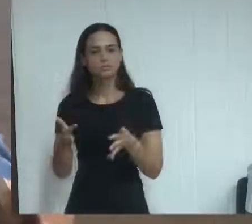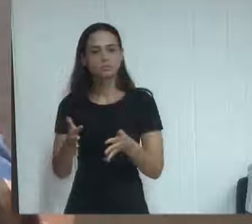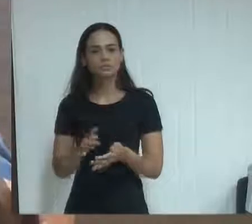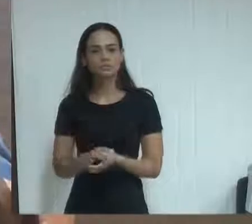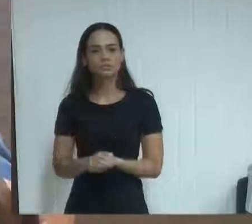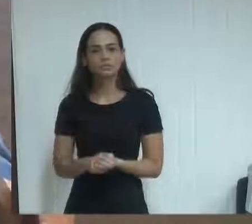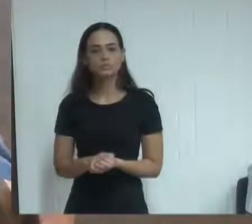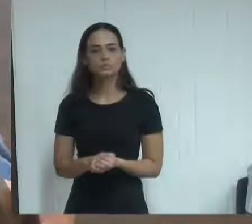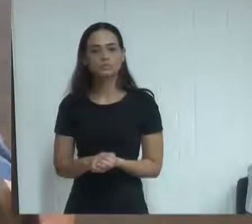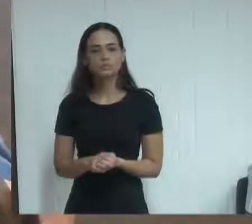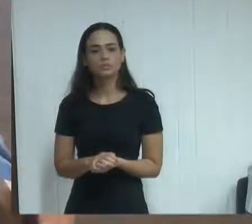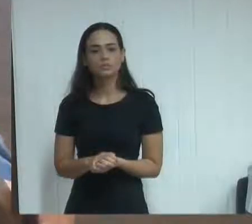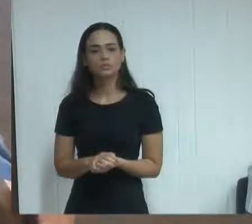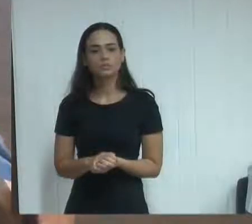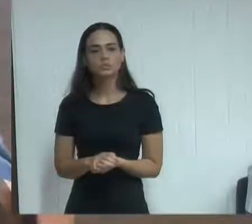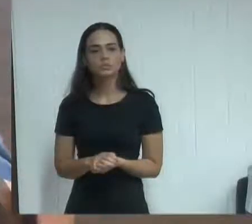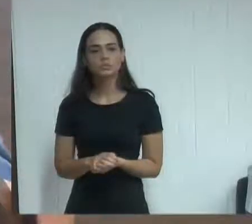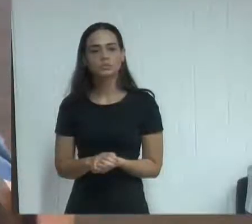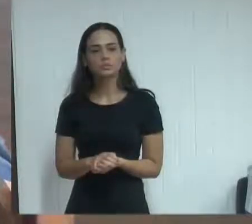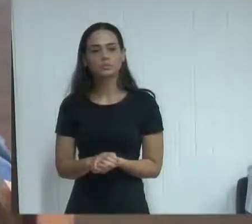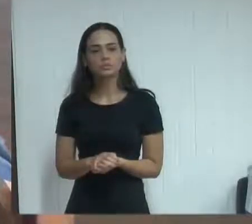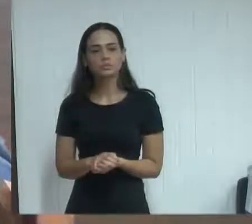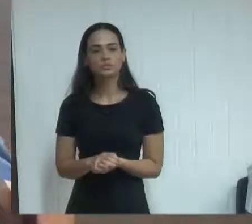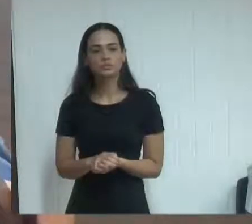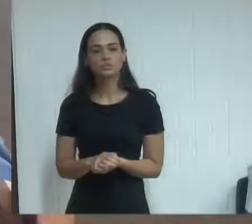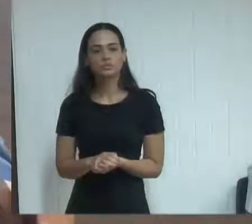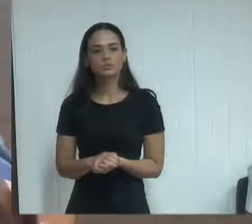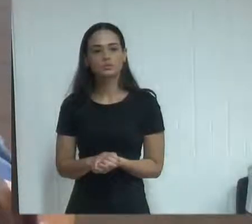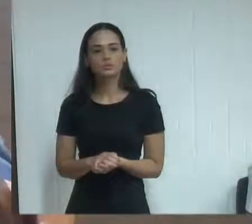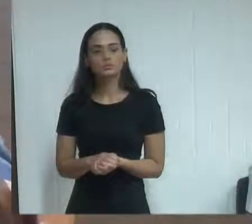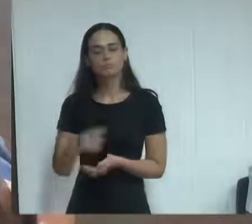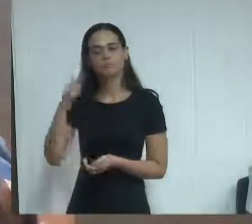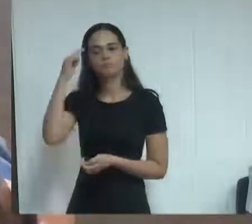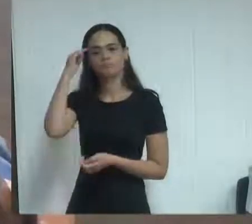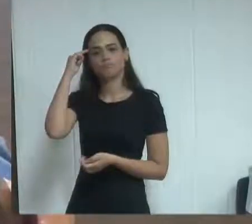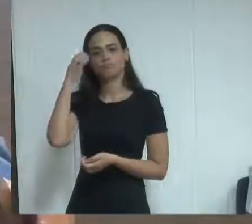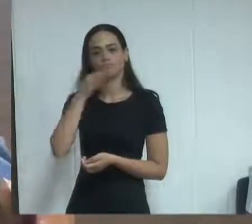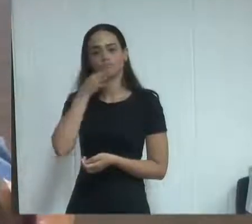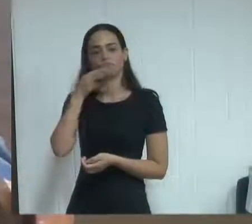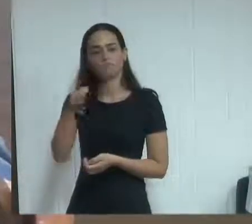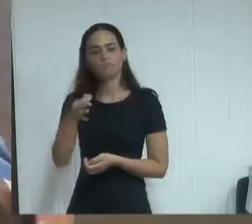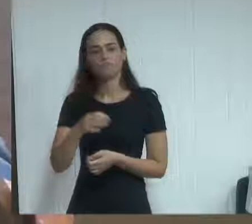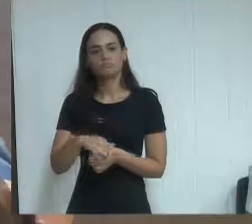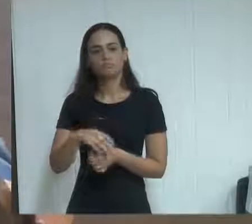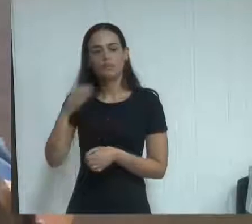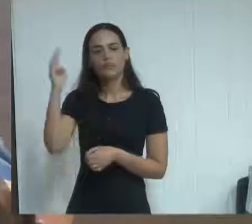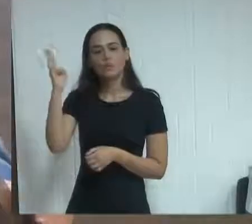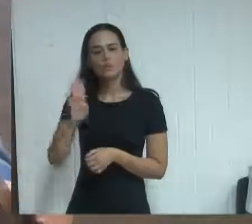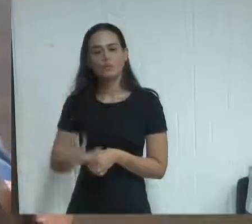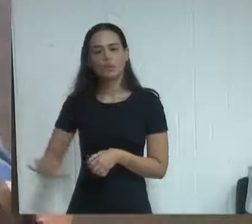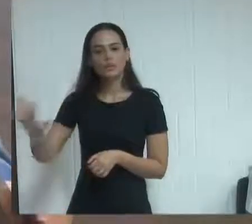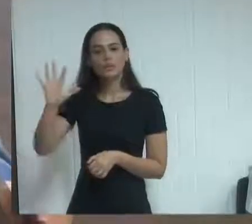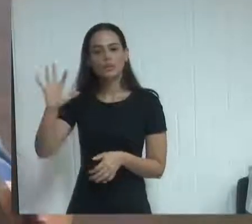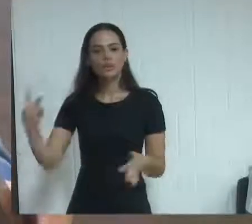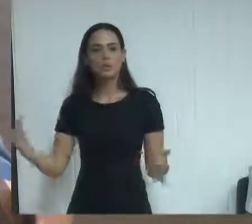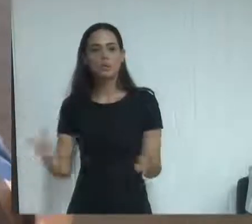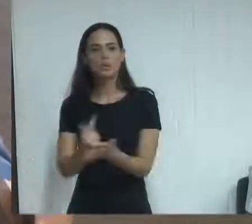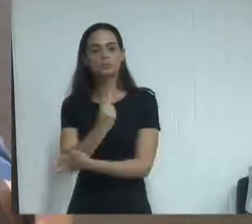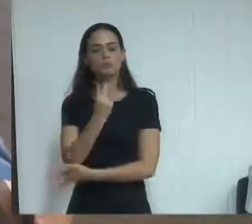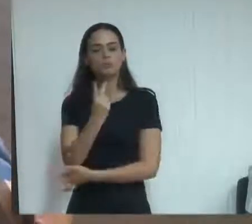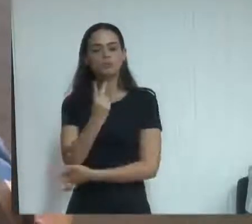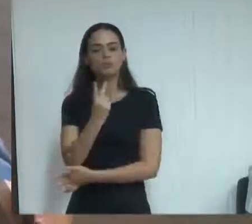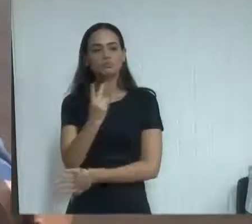uma situação que, no meu ponto de vista, levou esse país ao que nós vivemos hoje, que é o